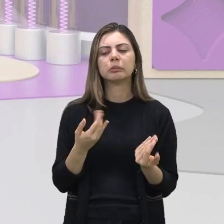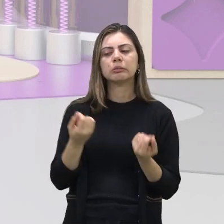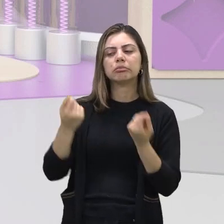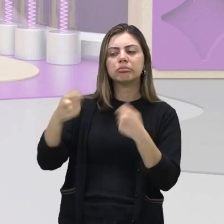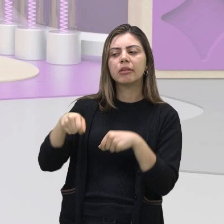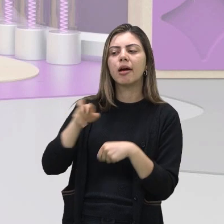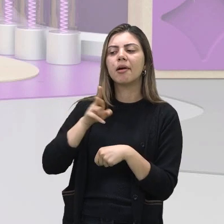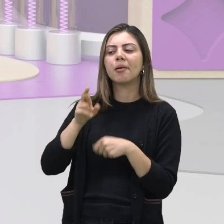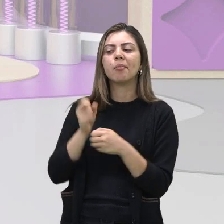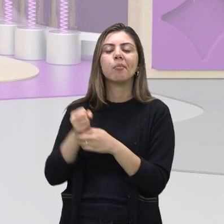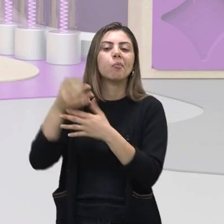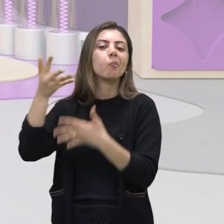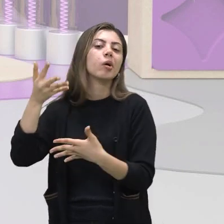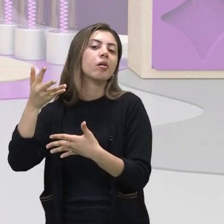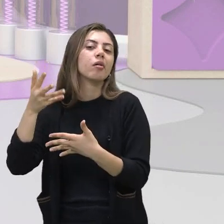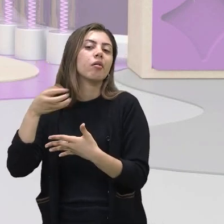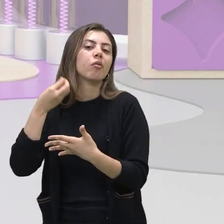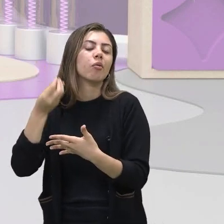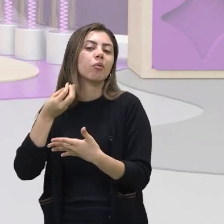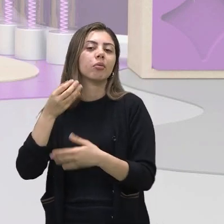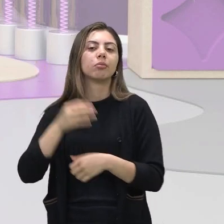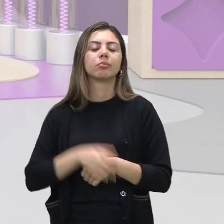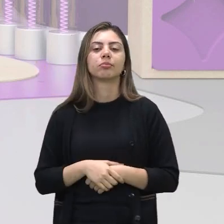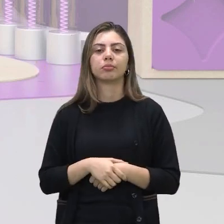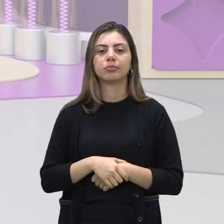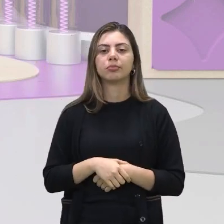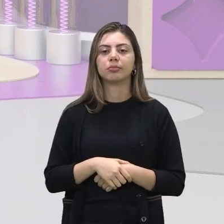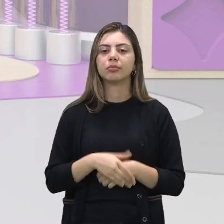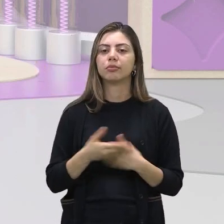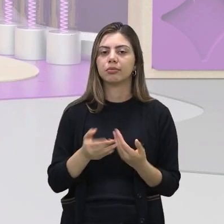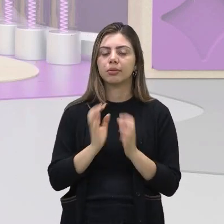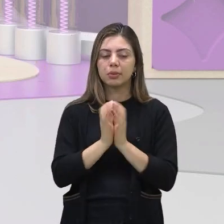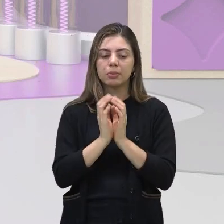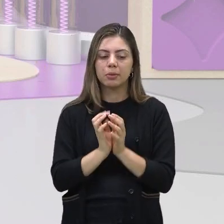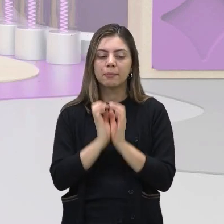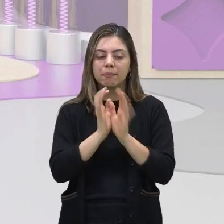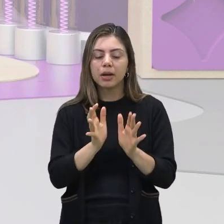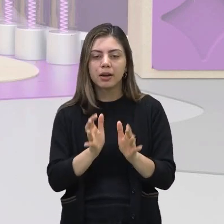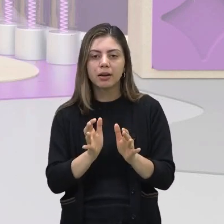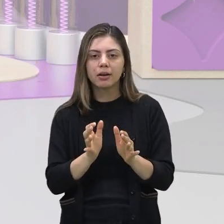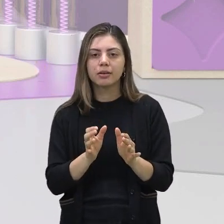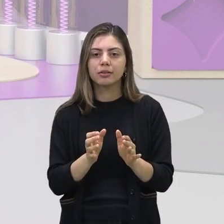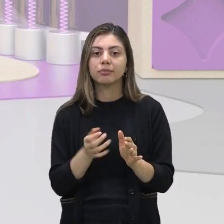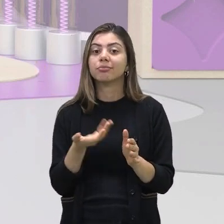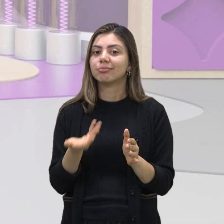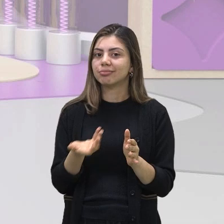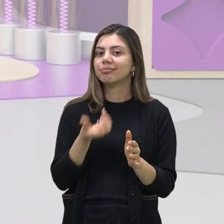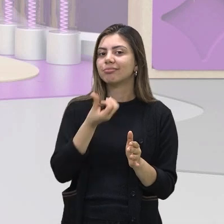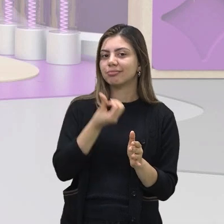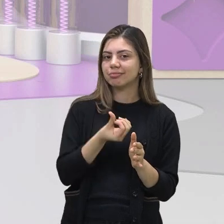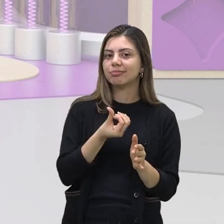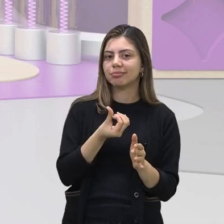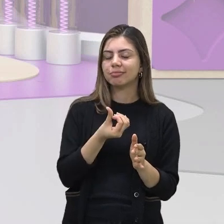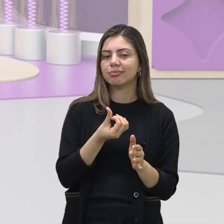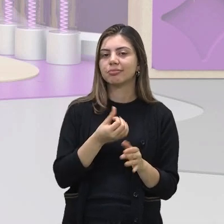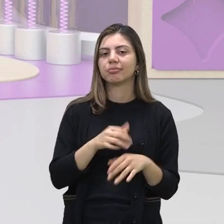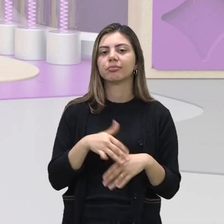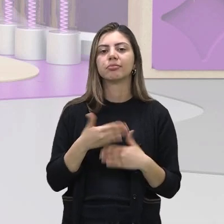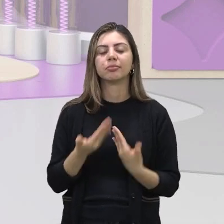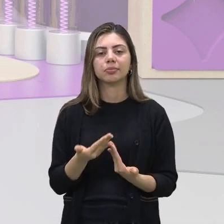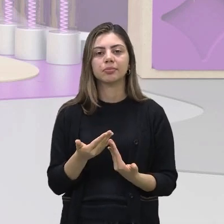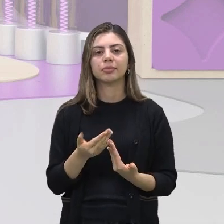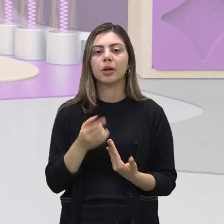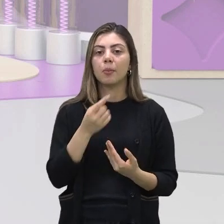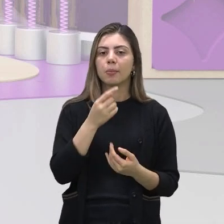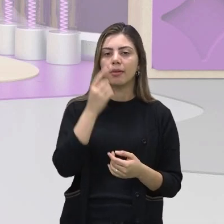possibilidades do dado? Né? Ah, professor, já são 6. Isso, você está ligado na aula. Então, saiu, ó, lá